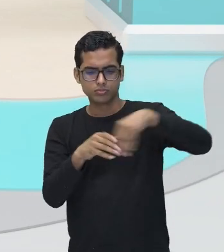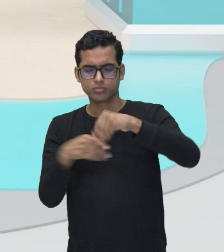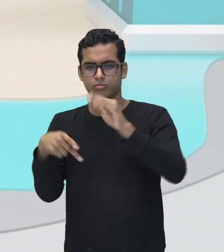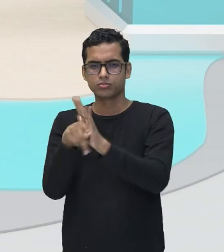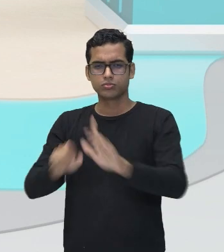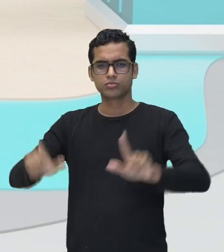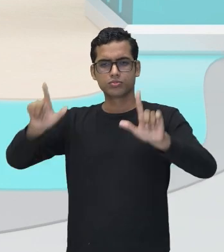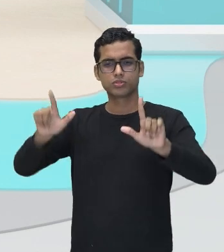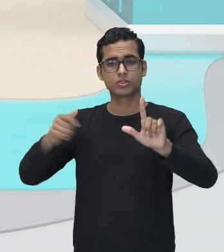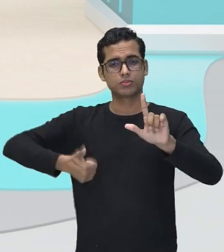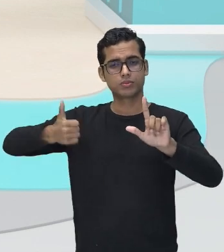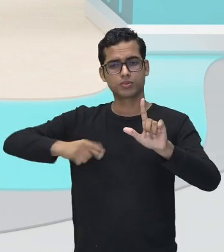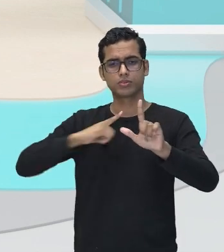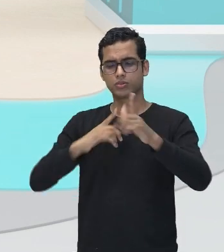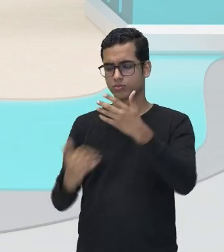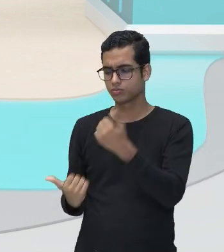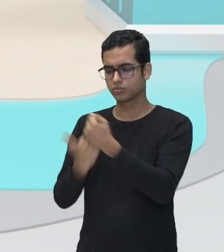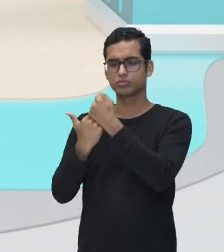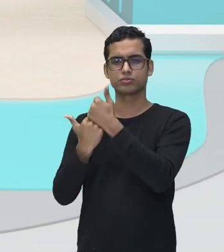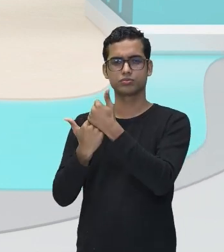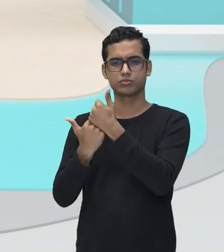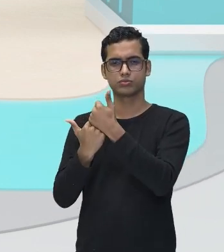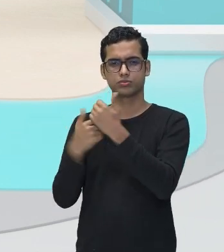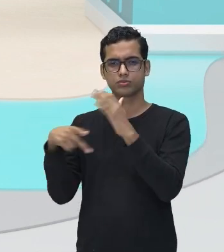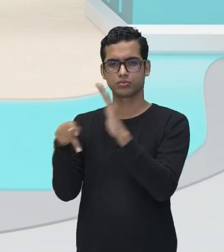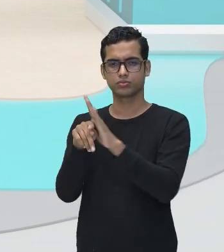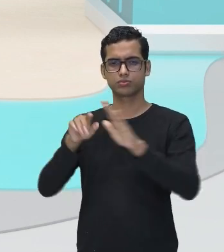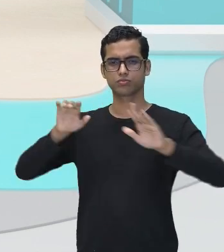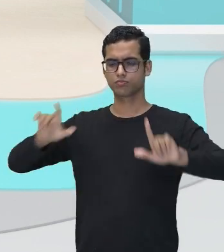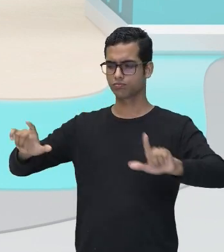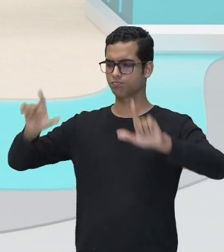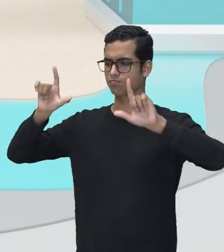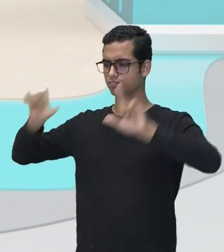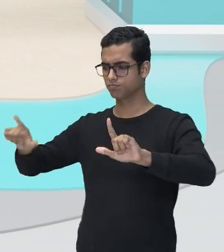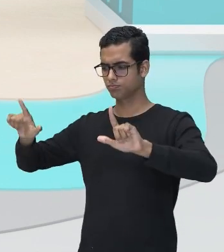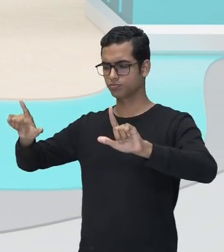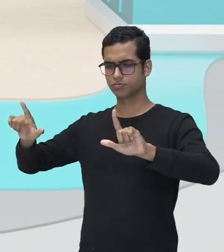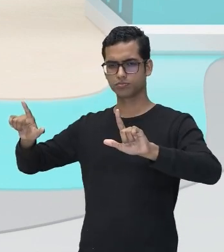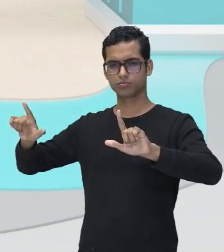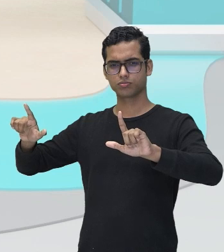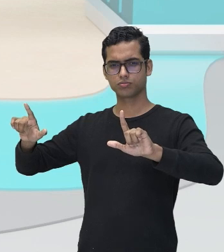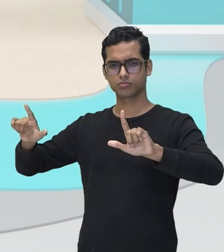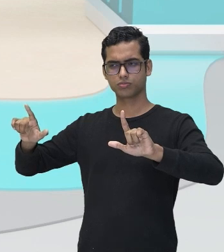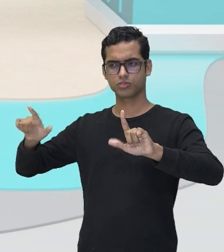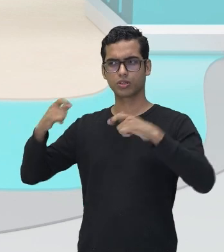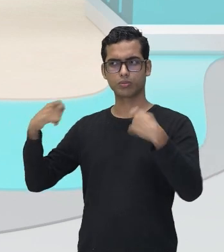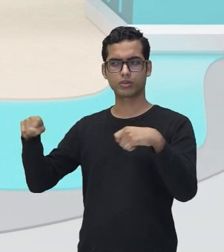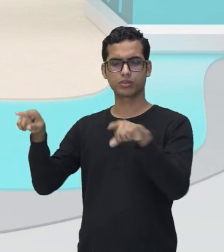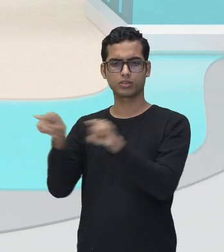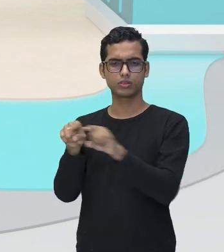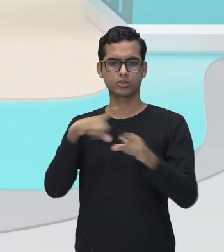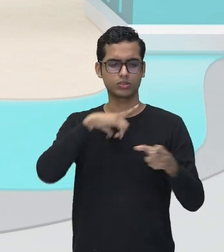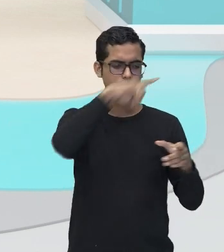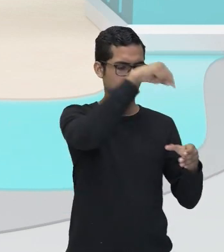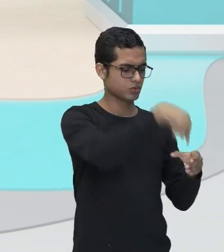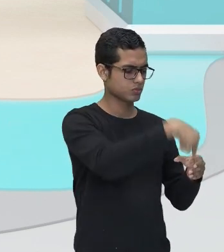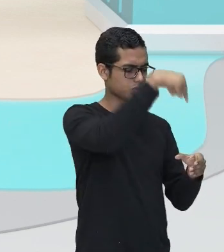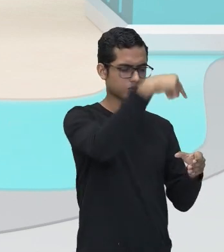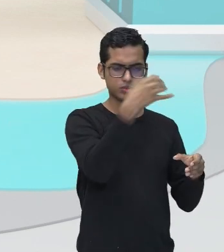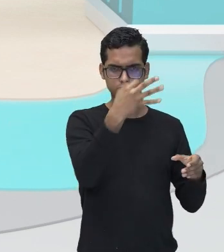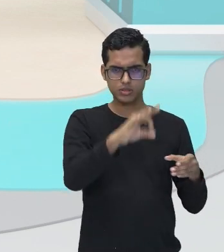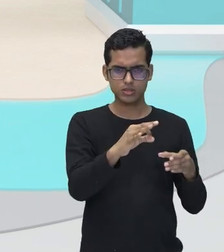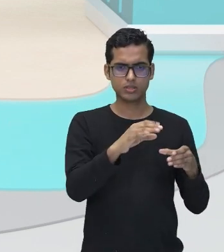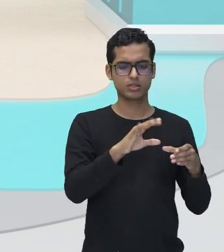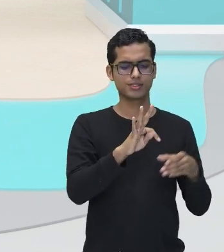um suporte, ele vai pegar uma tela, aí ele precisa o quê? Das tintas apropriadas para pintar